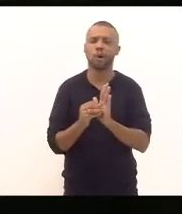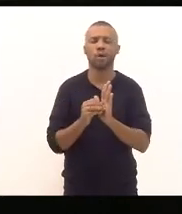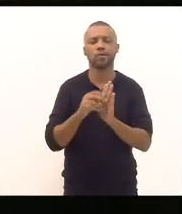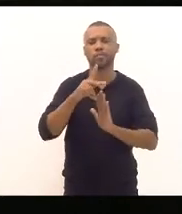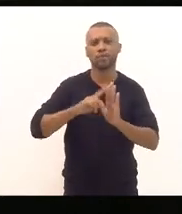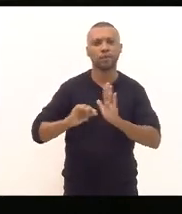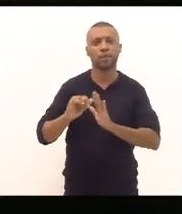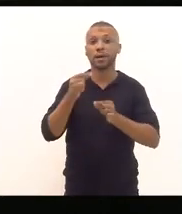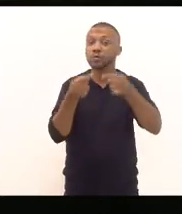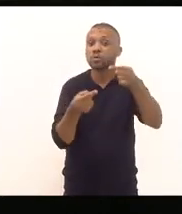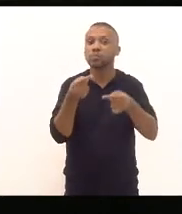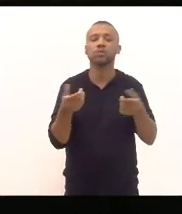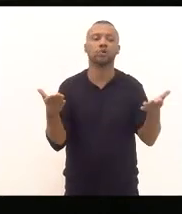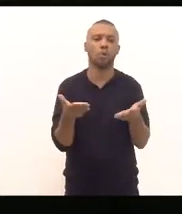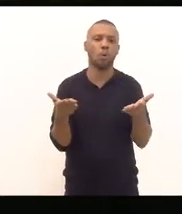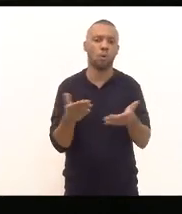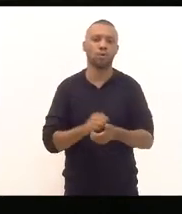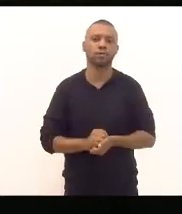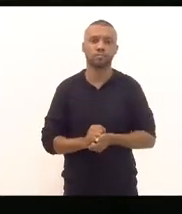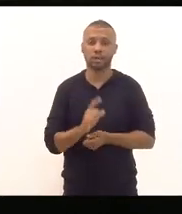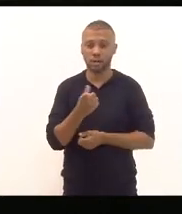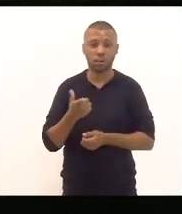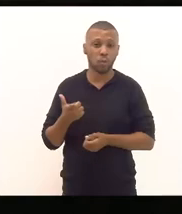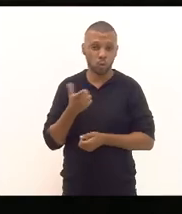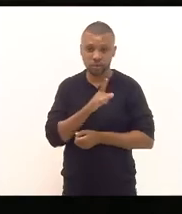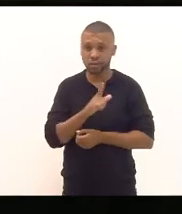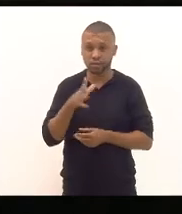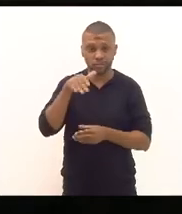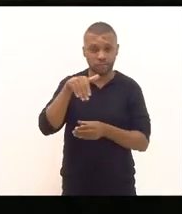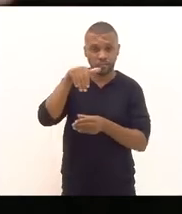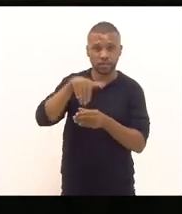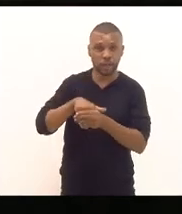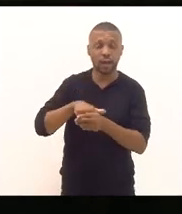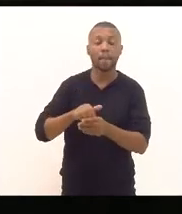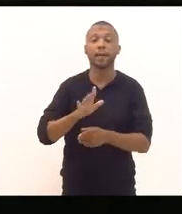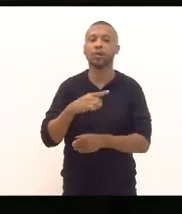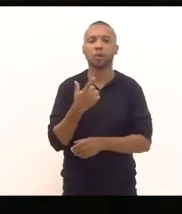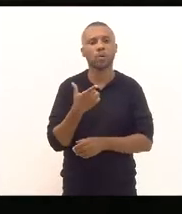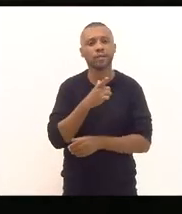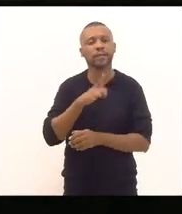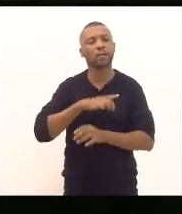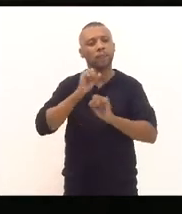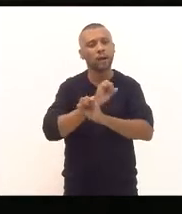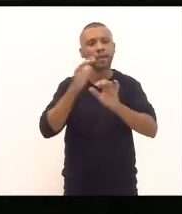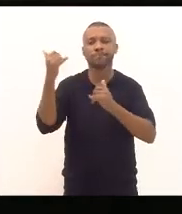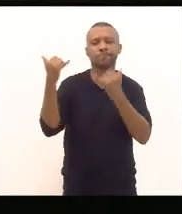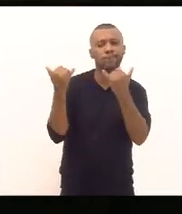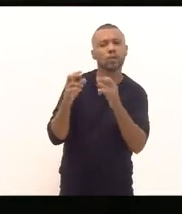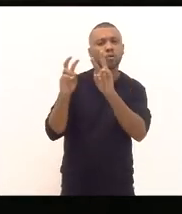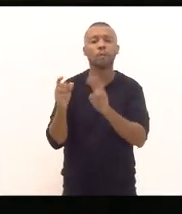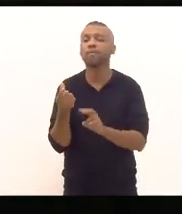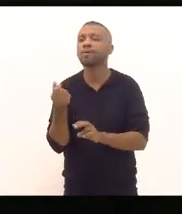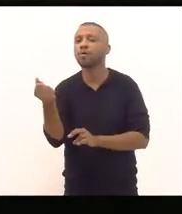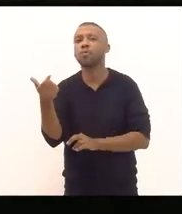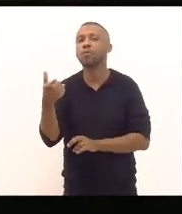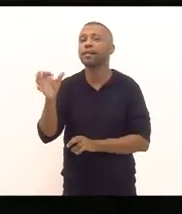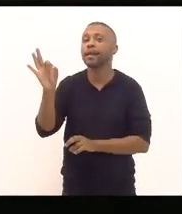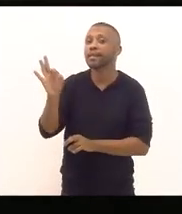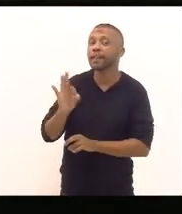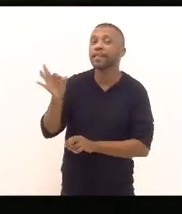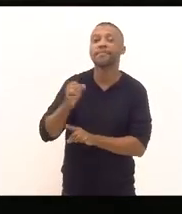projeto em pauta para que ele possa ser votado para que a gente possa ter uma clareza maior em relação o valor da tarifa social